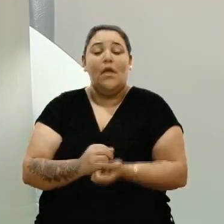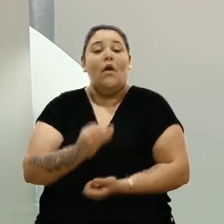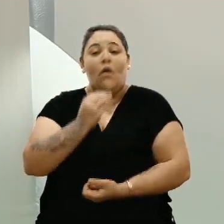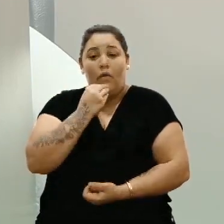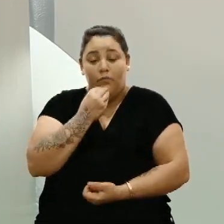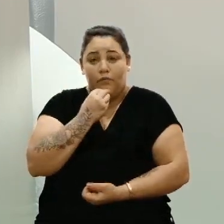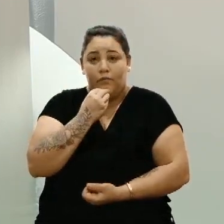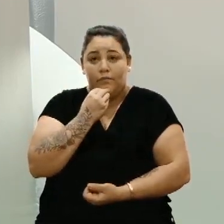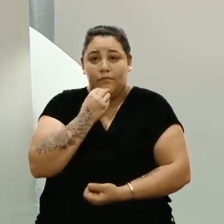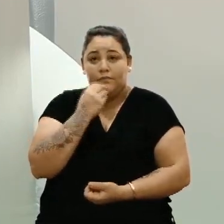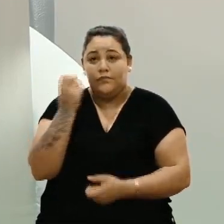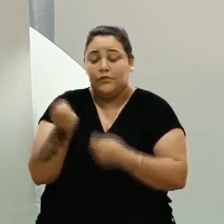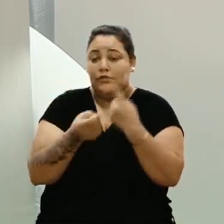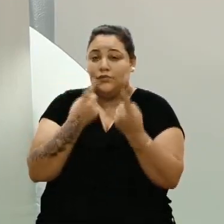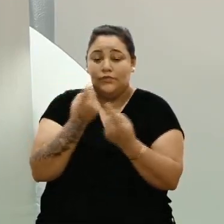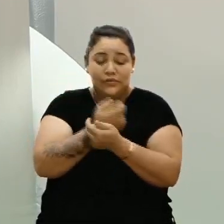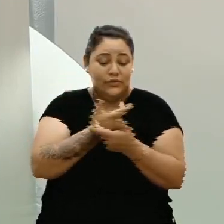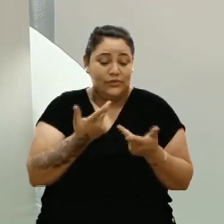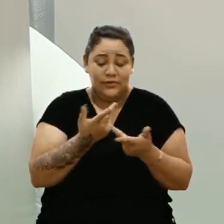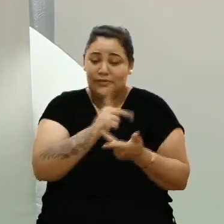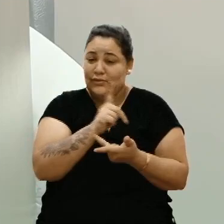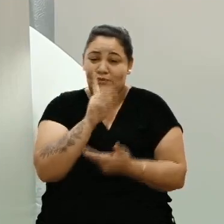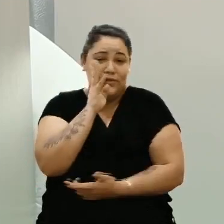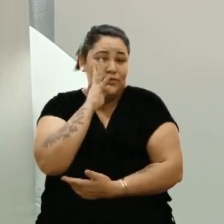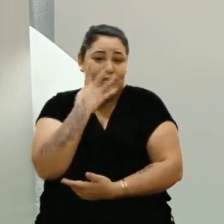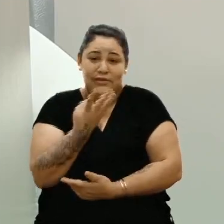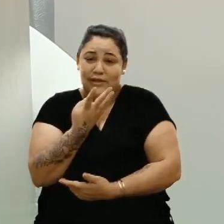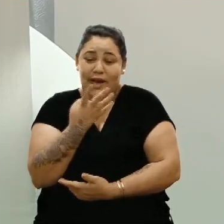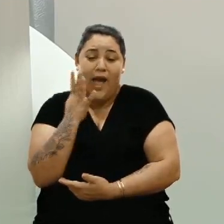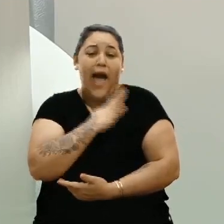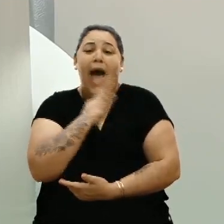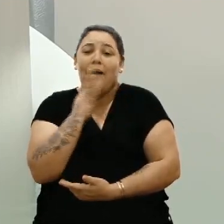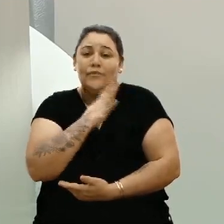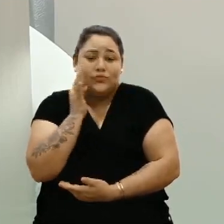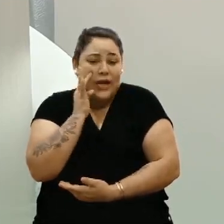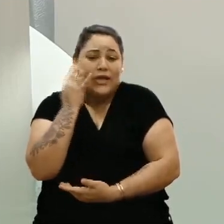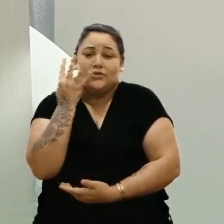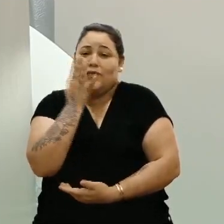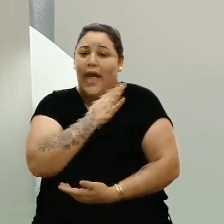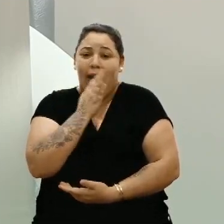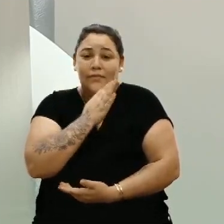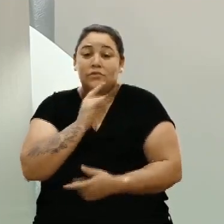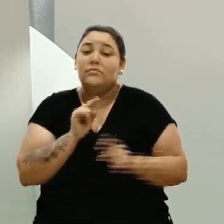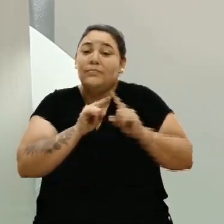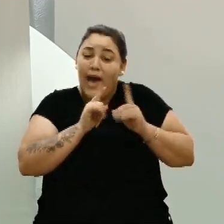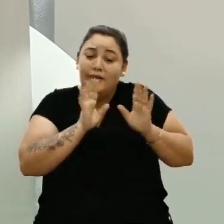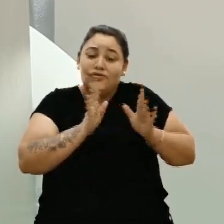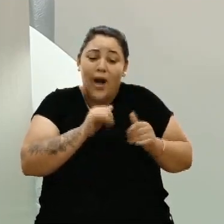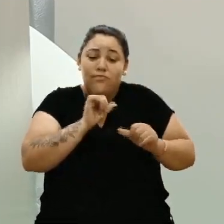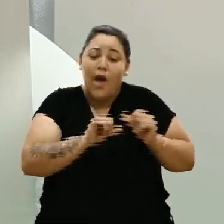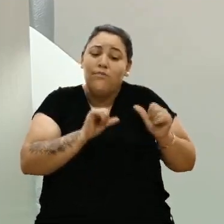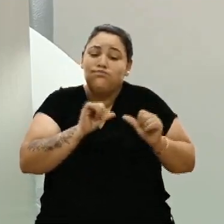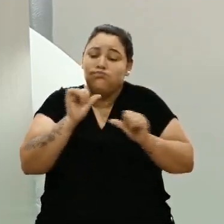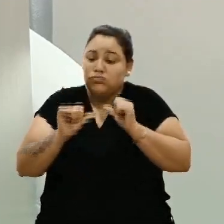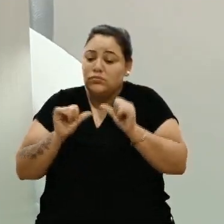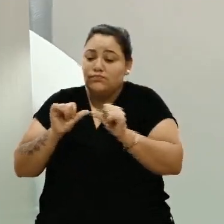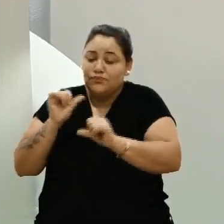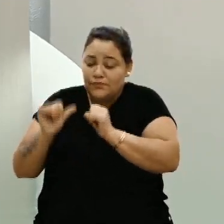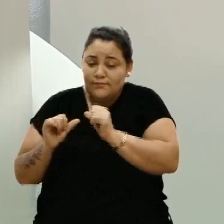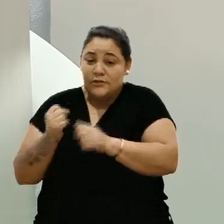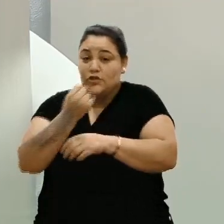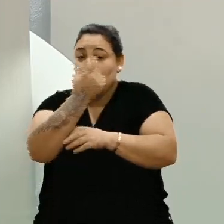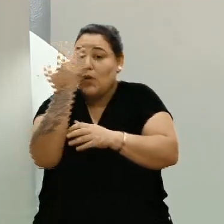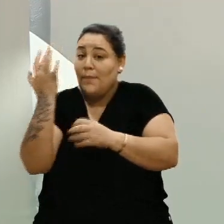algumas situações elas não vão acontecer de uma hora para outra, mas elas estão acontecendo. E o meio ambiente, a